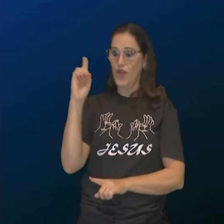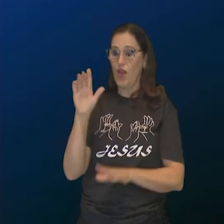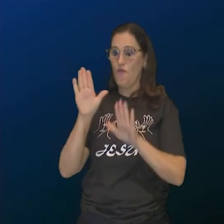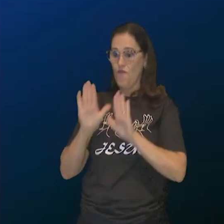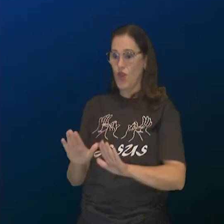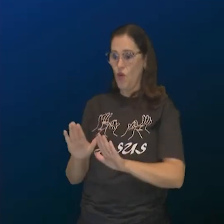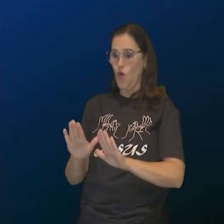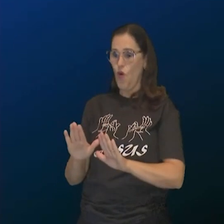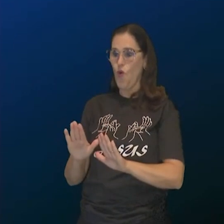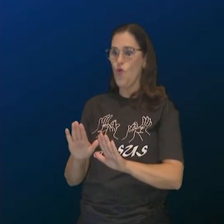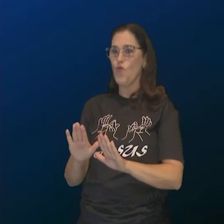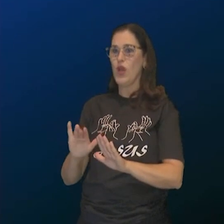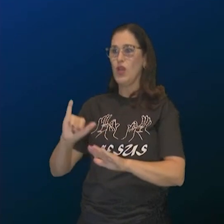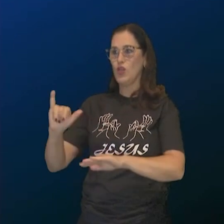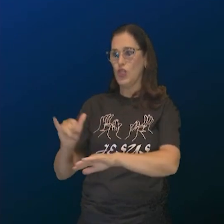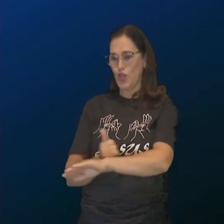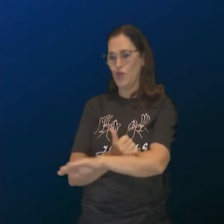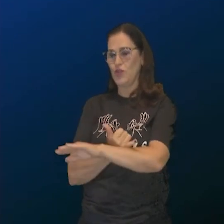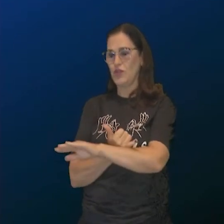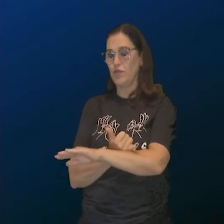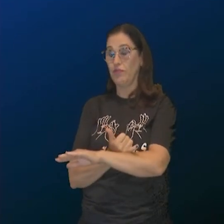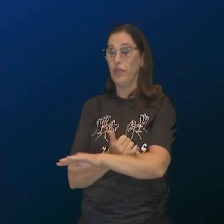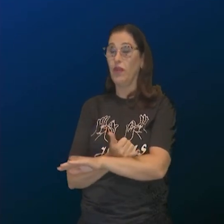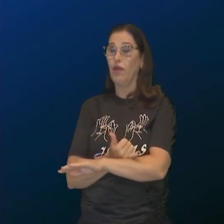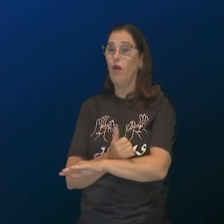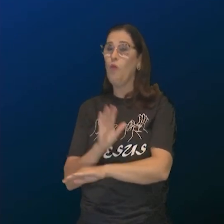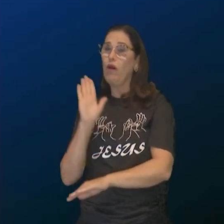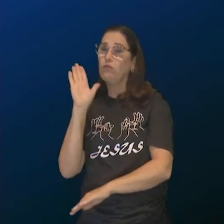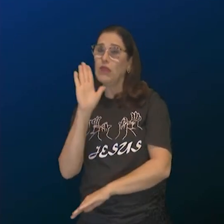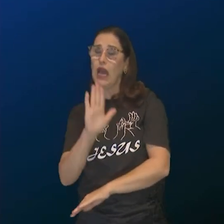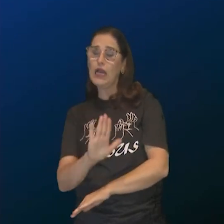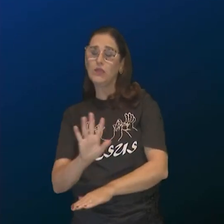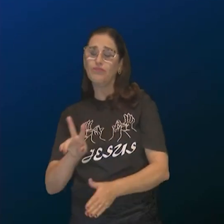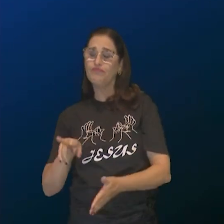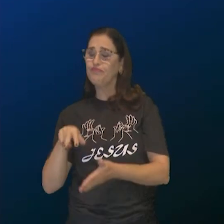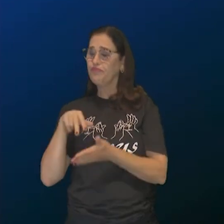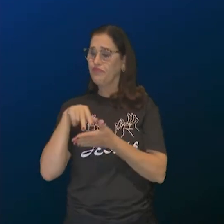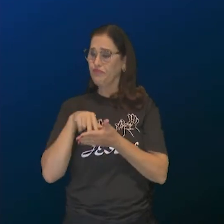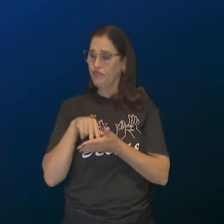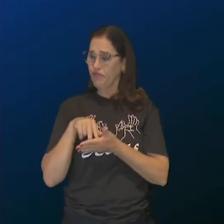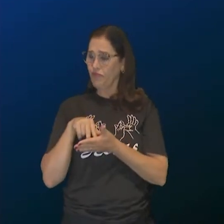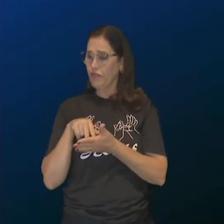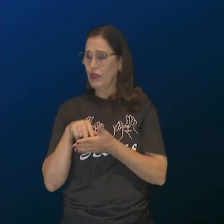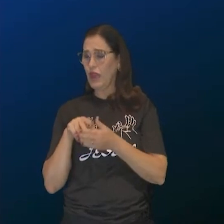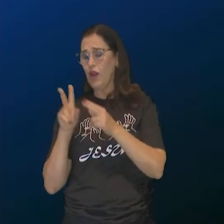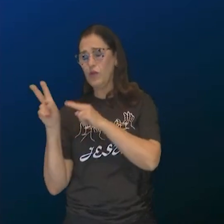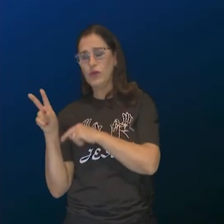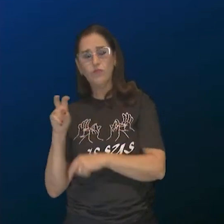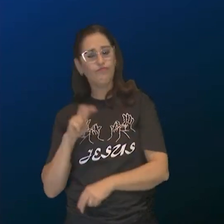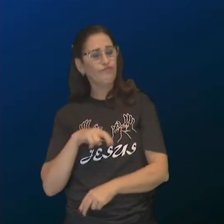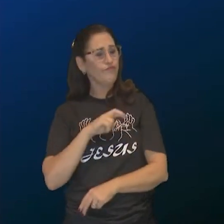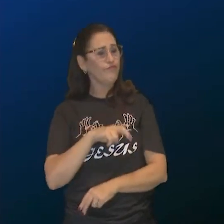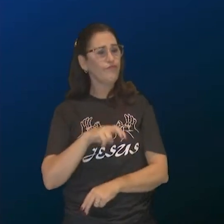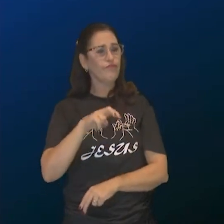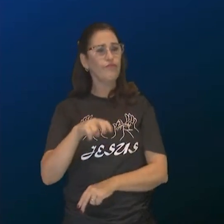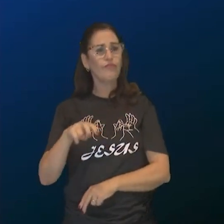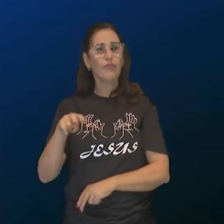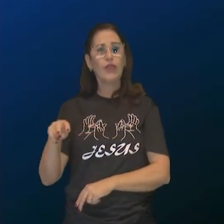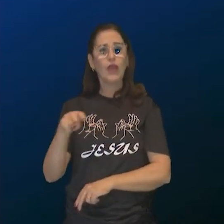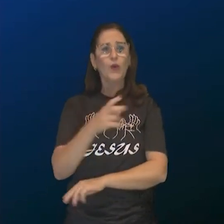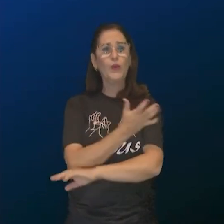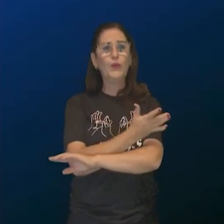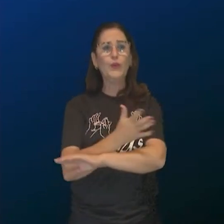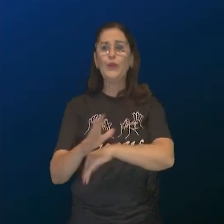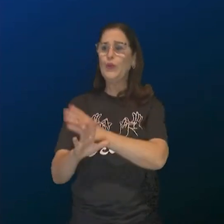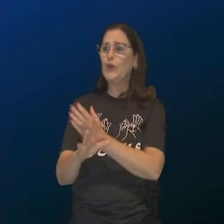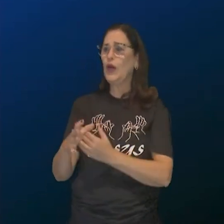em Jerusalém. Uma tarde, levantou-se Davi do seu leito e andava passeando no terraço da